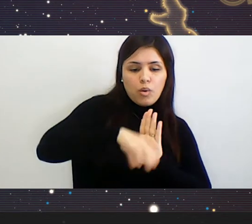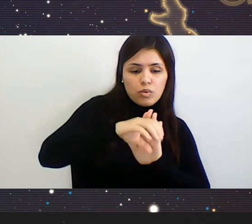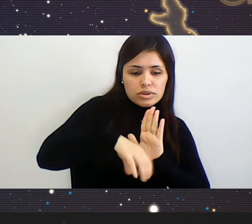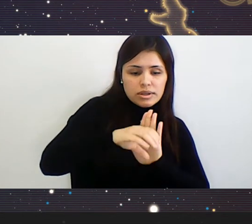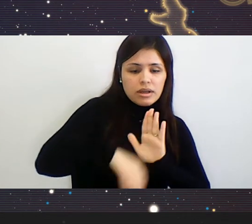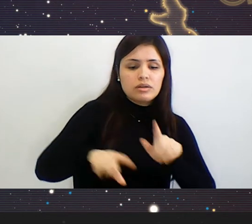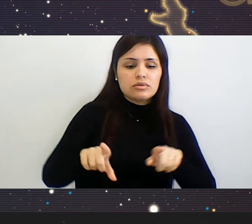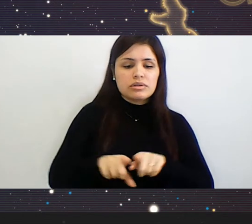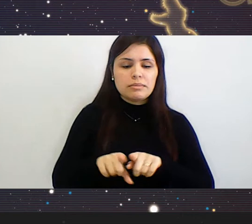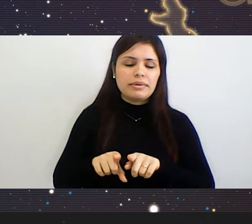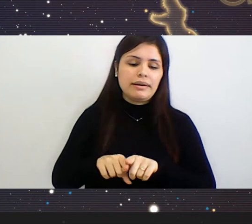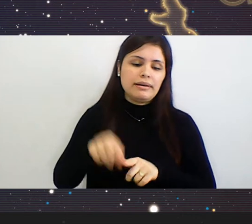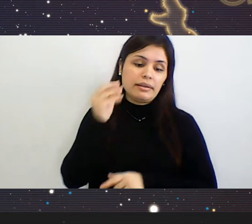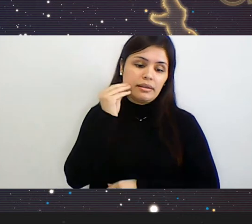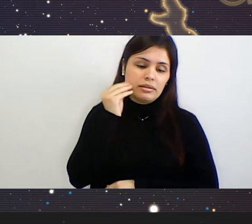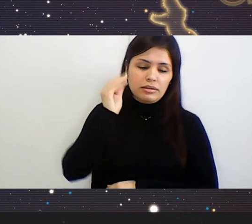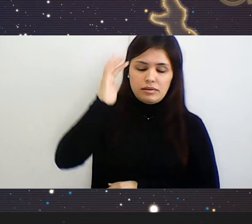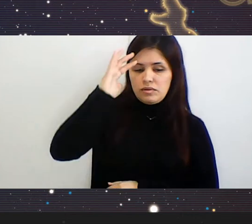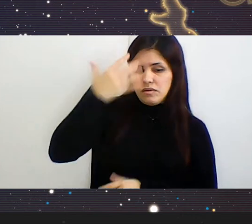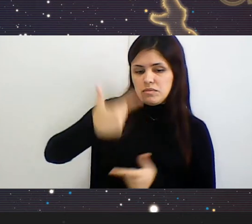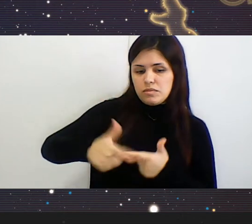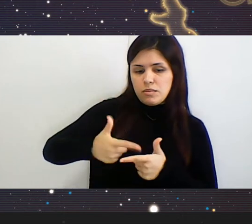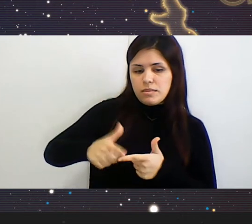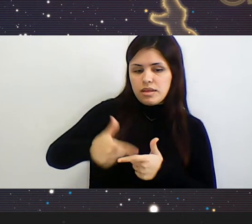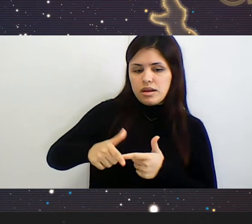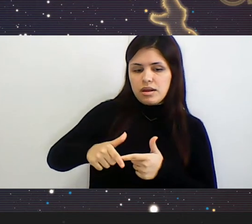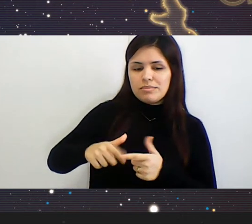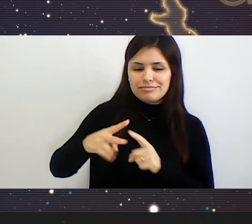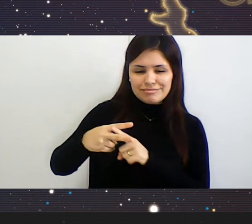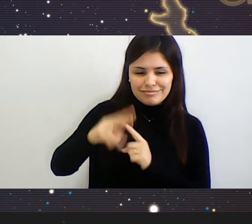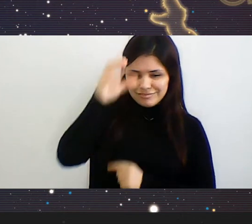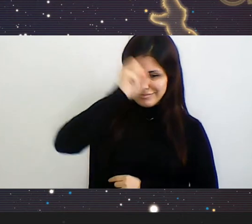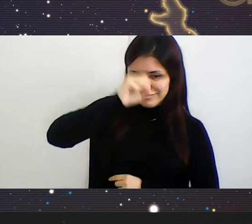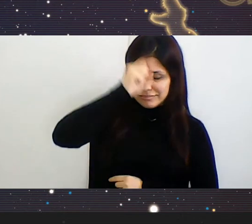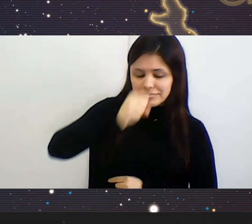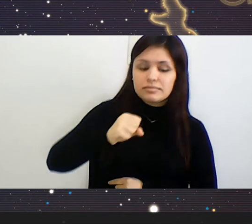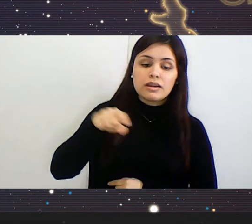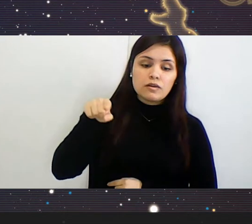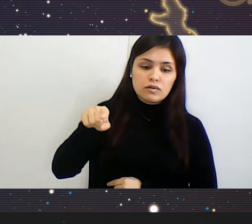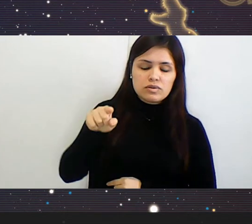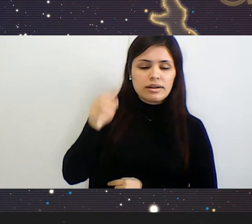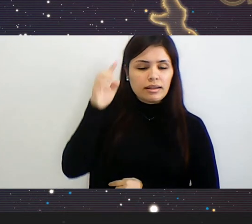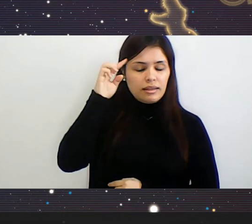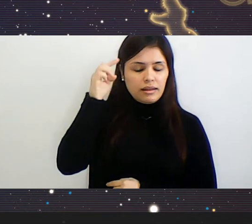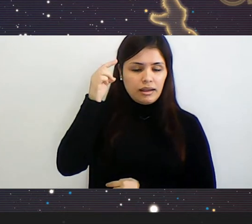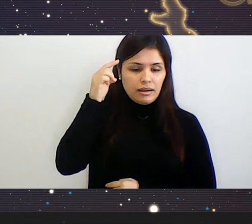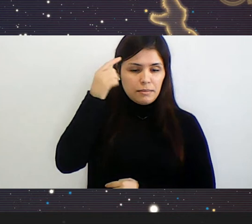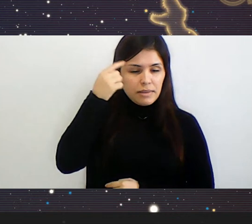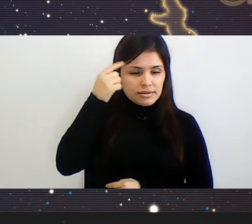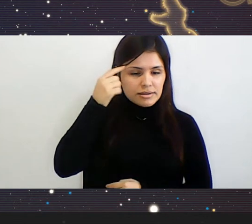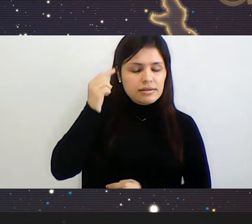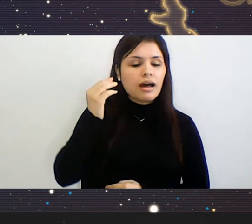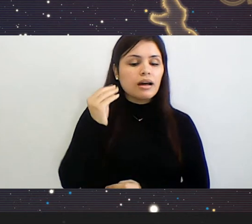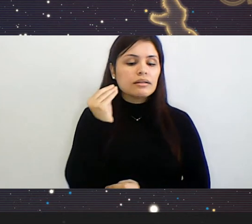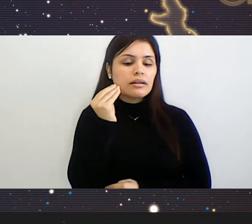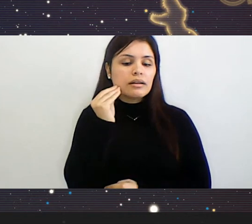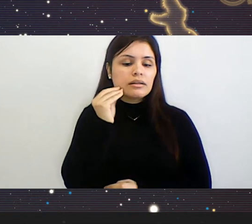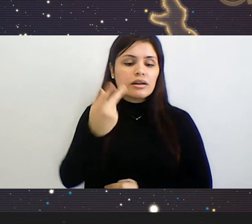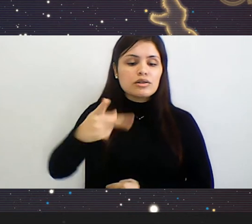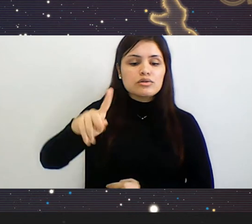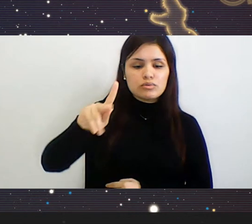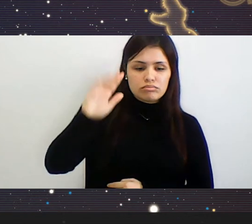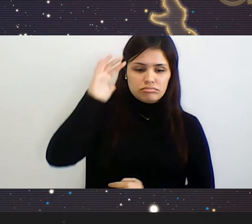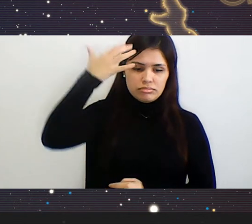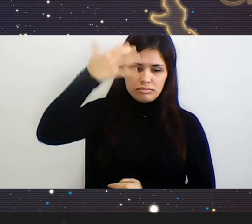problema de machine learning e meio que você andar pela sua solução de como você faria. Mas,